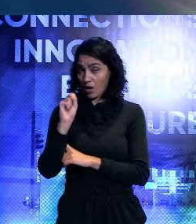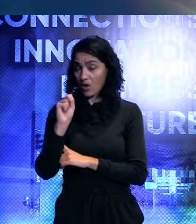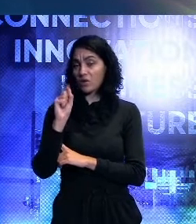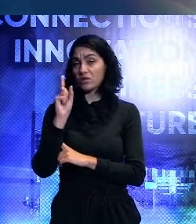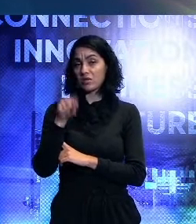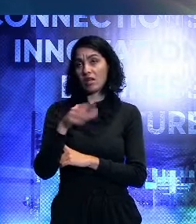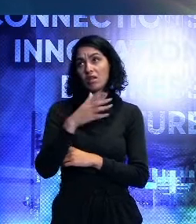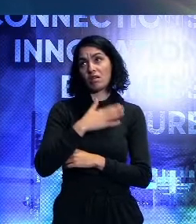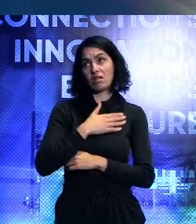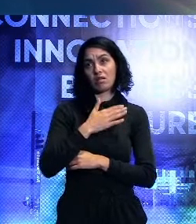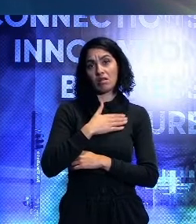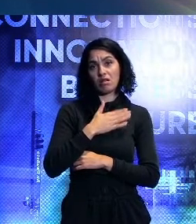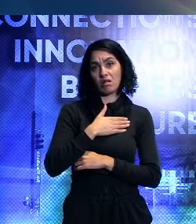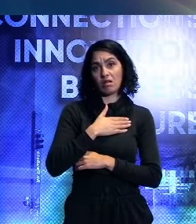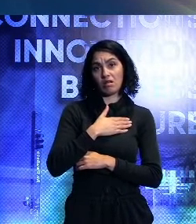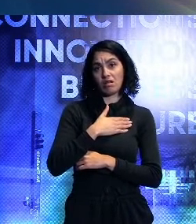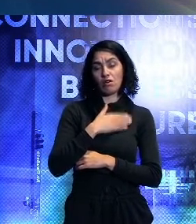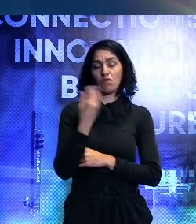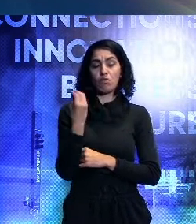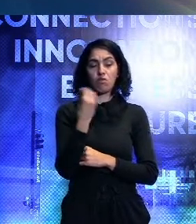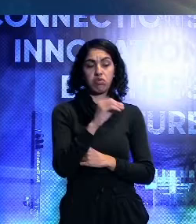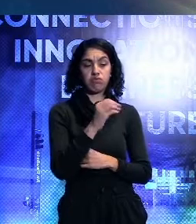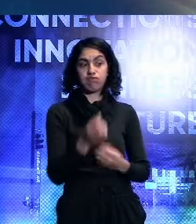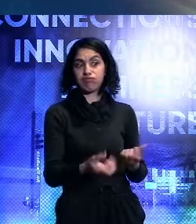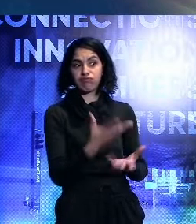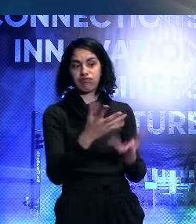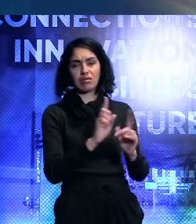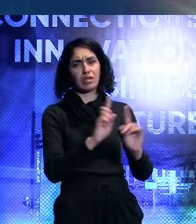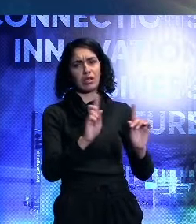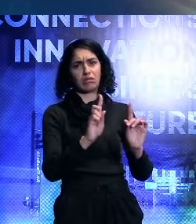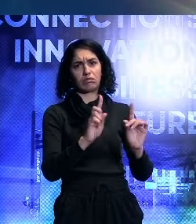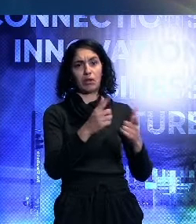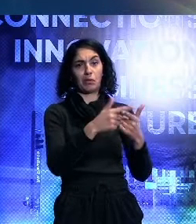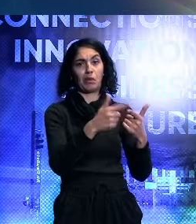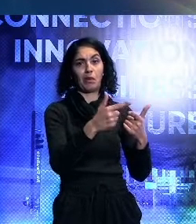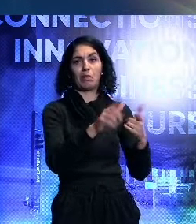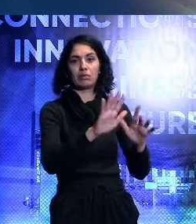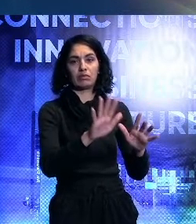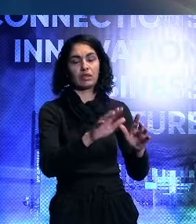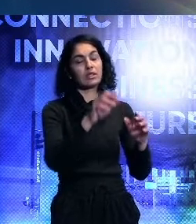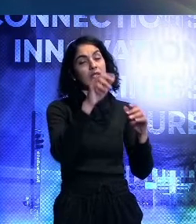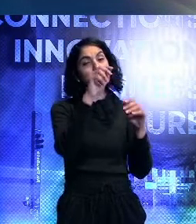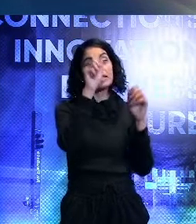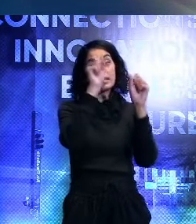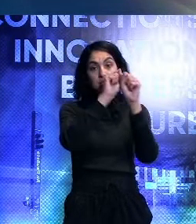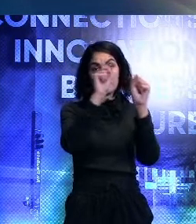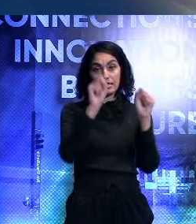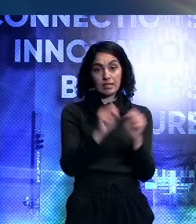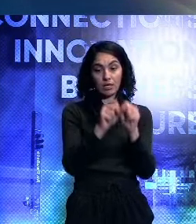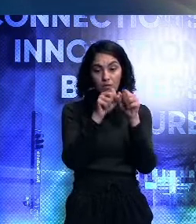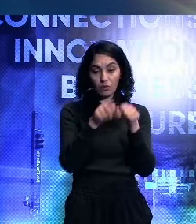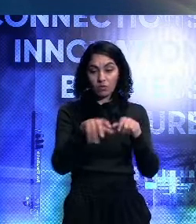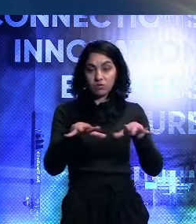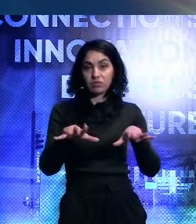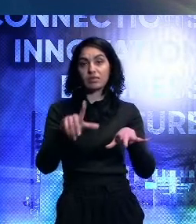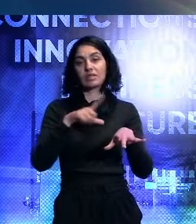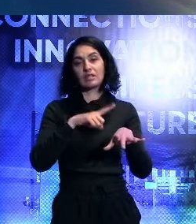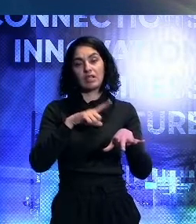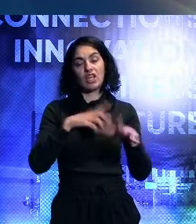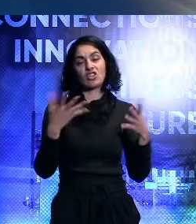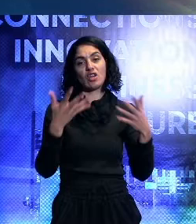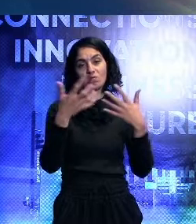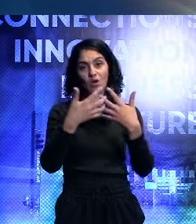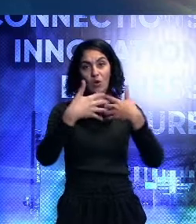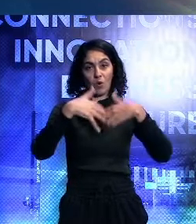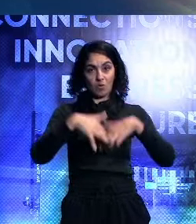eu colocar fogo no parquinho. Não. O sistema distribuído ele já tem uma complexidade inerente. O que a